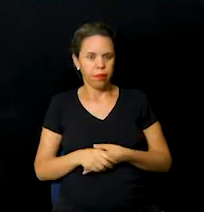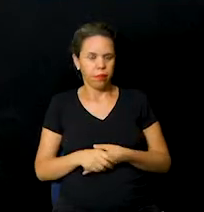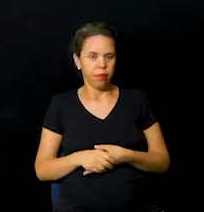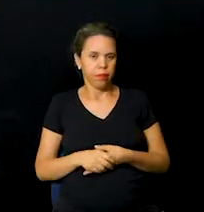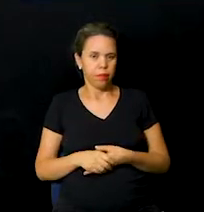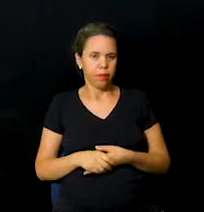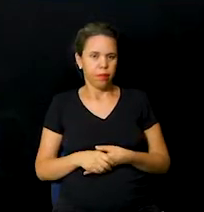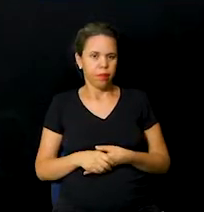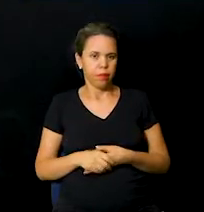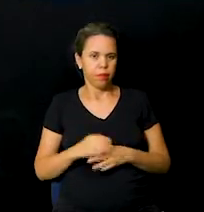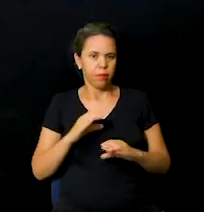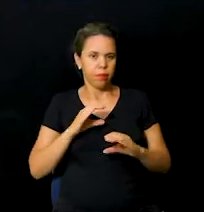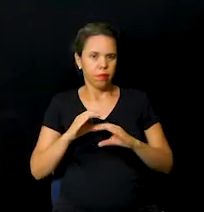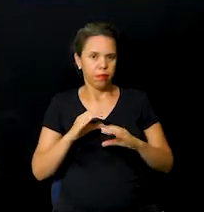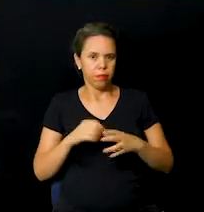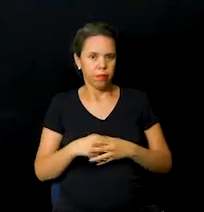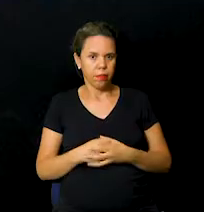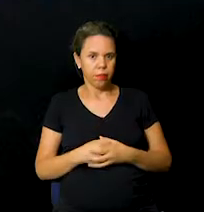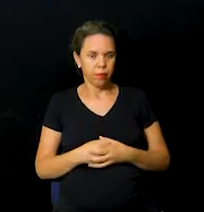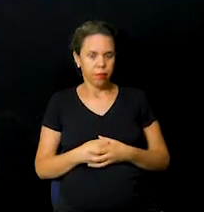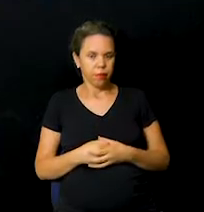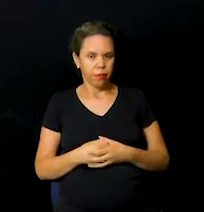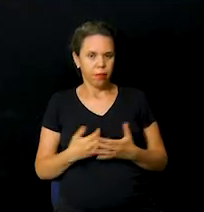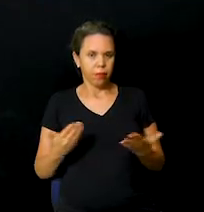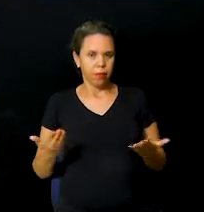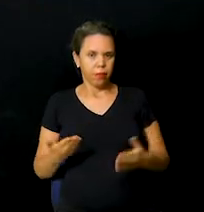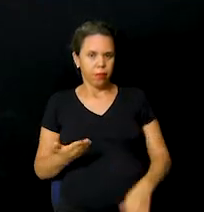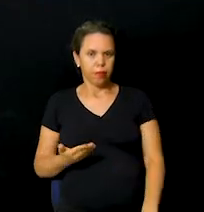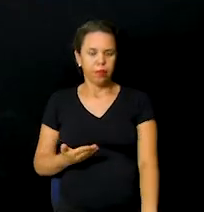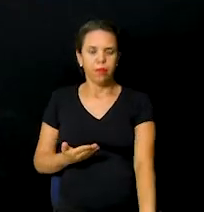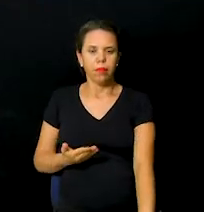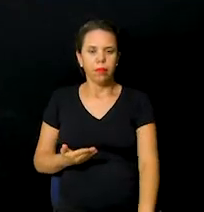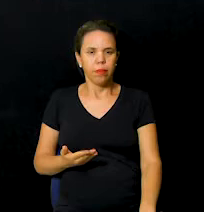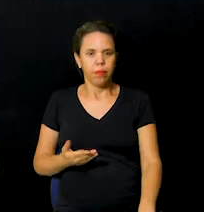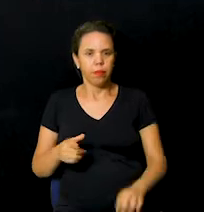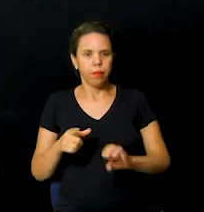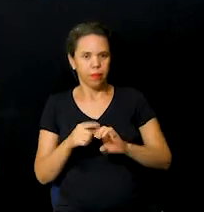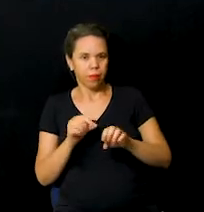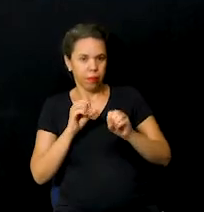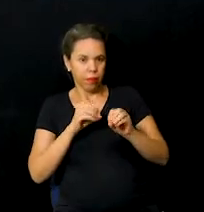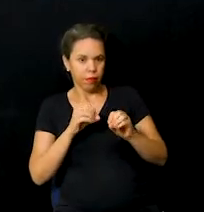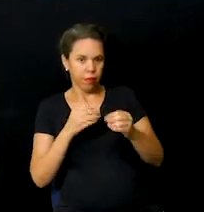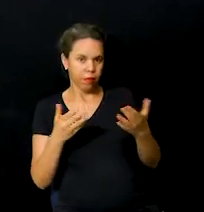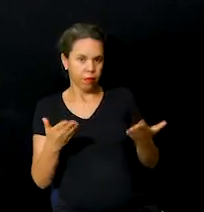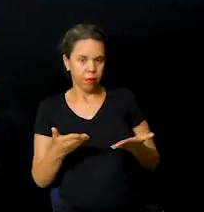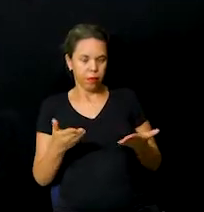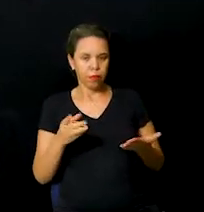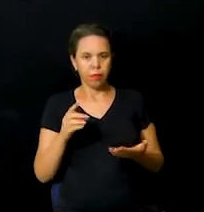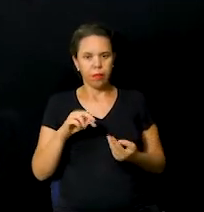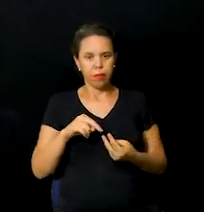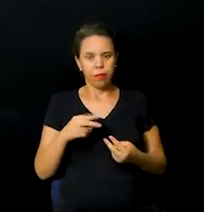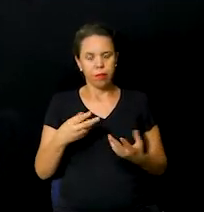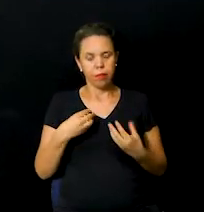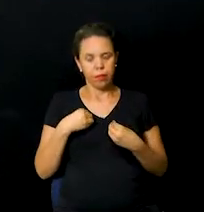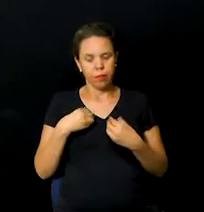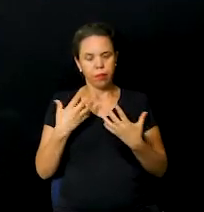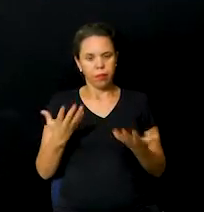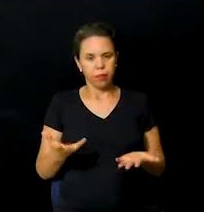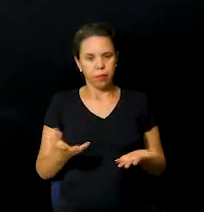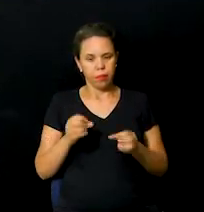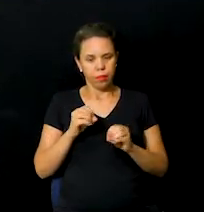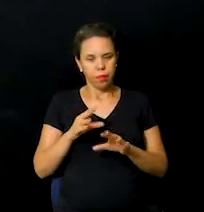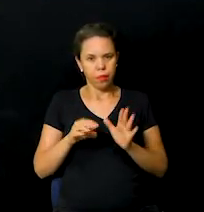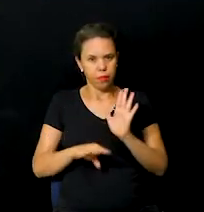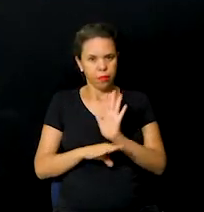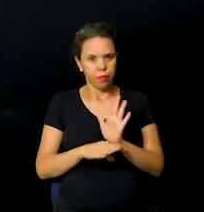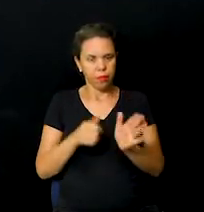propósito hoje. Eu vinha de mídia, vinha de comunicação, e hoje sou uma empresária da educação. Hoje o meu DNA está